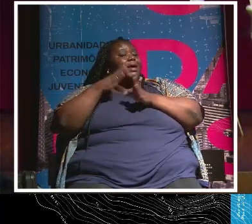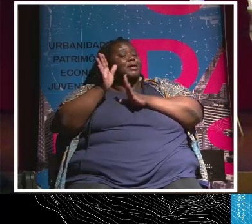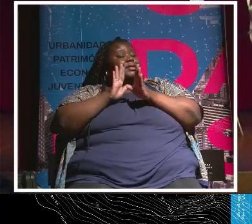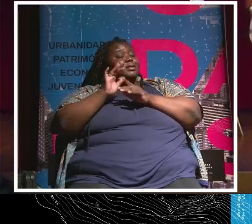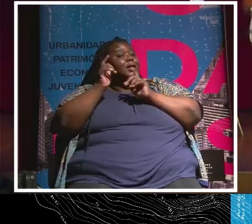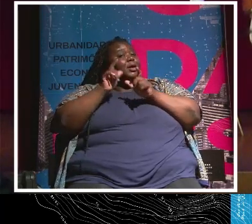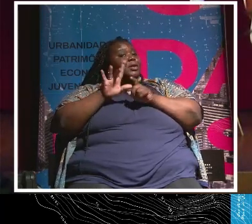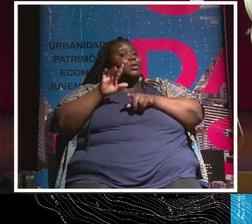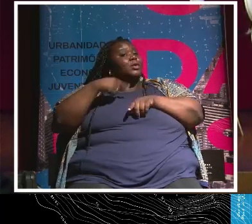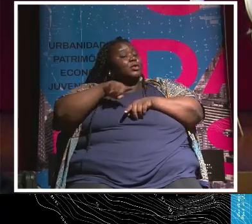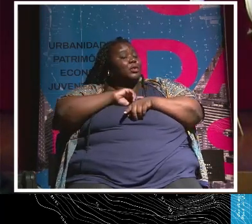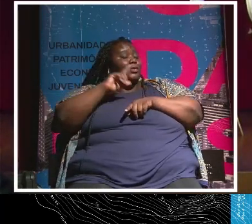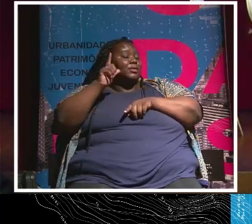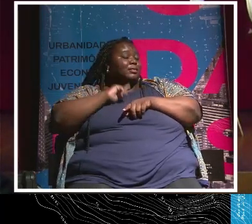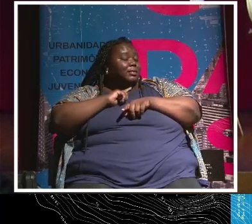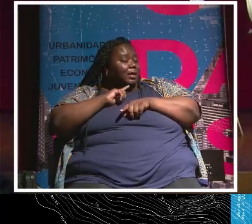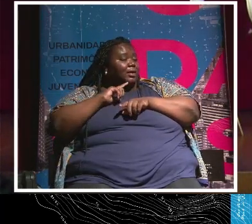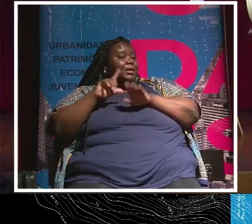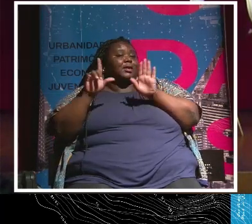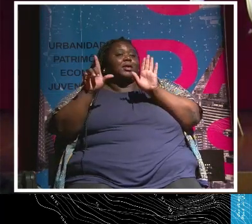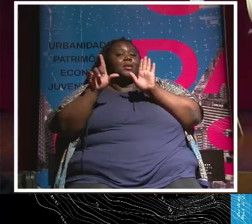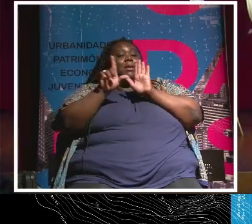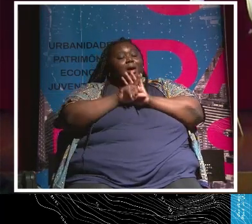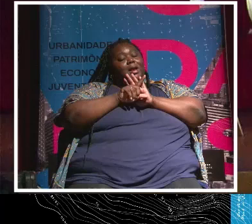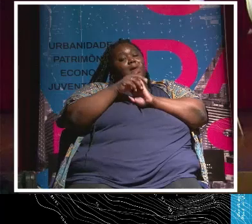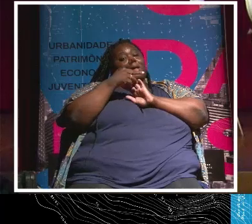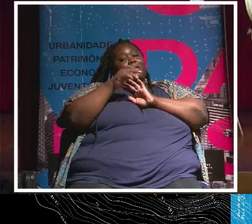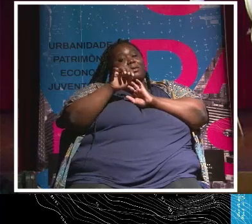Então, estamos com a lei Paulo Gustavo,